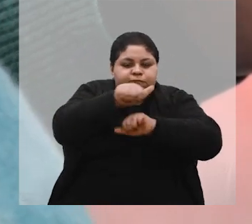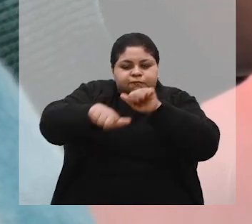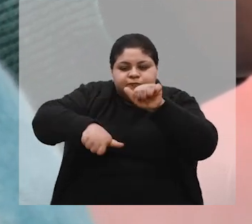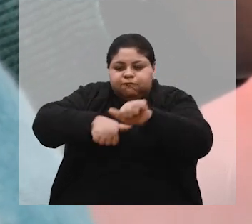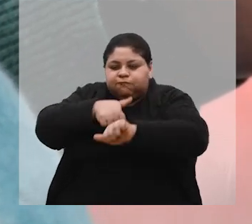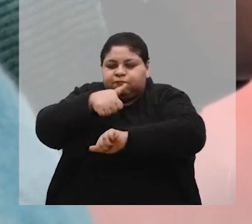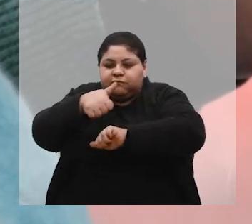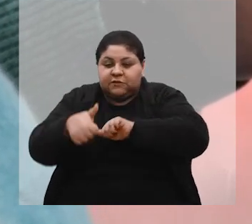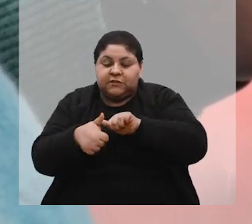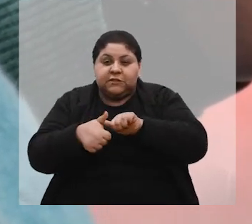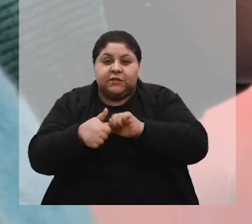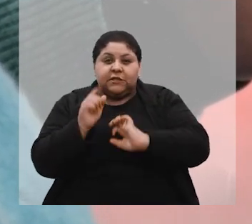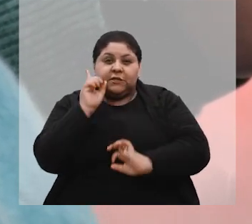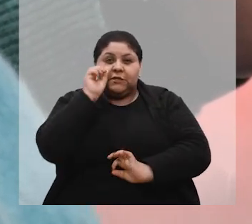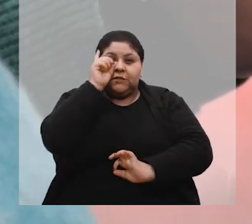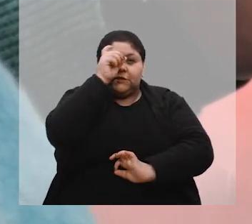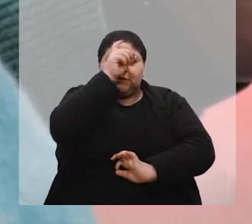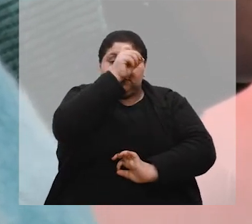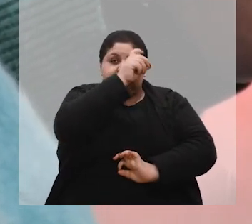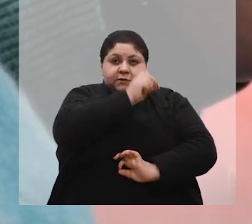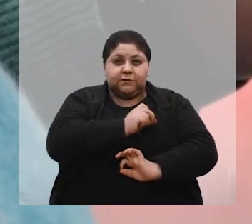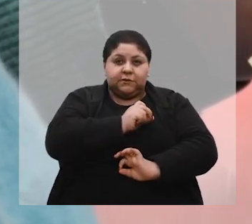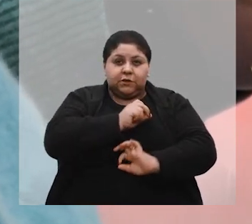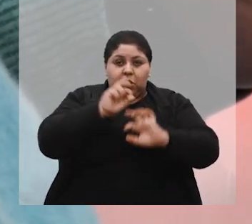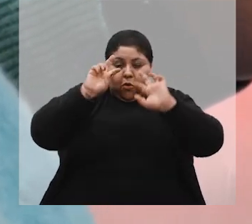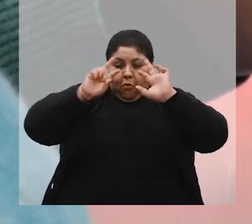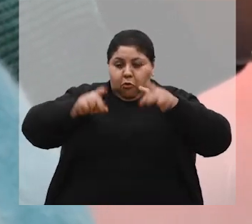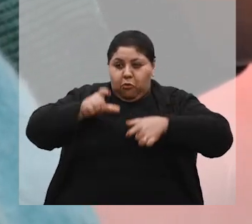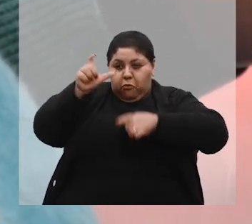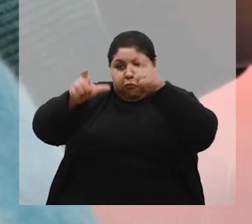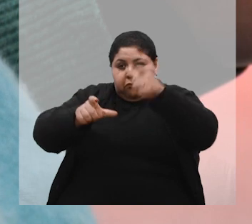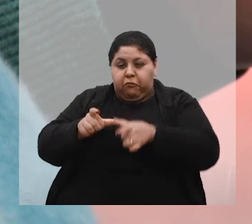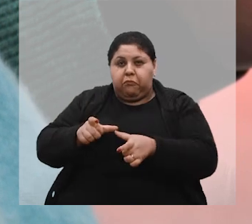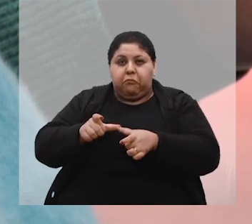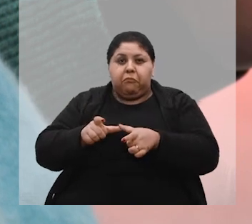contrários, amargamo-nos frangalhos humanos.